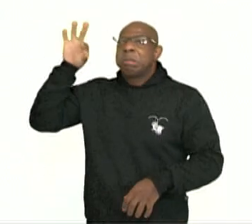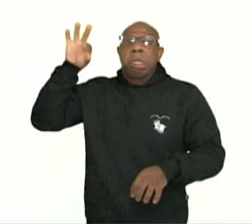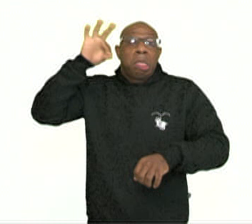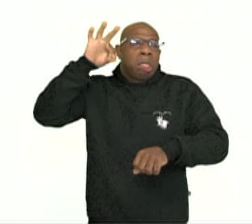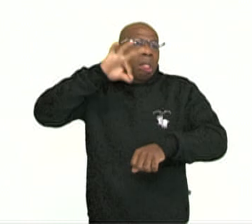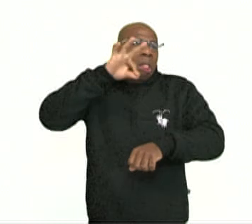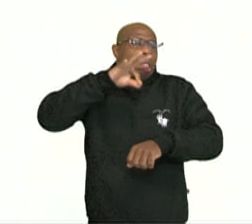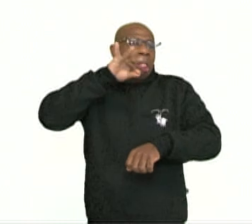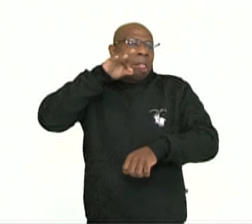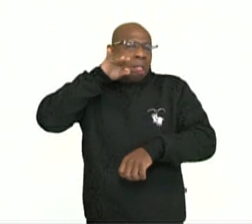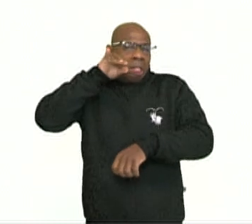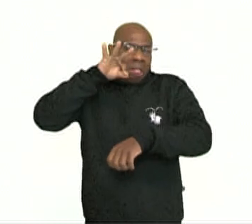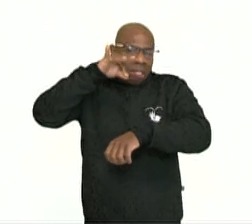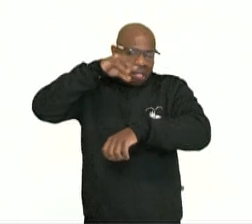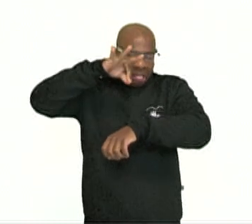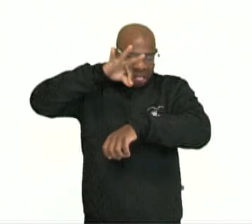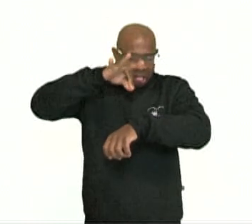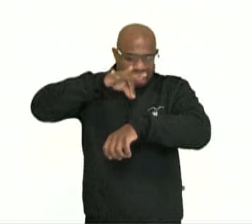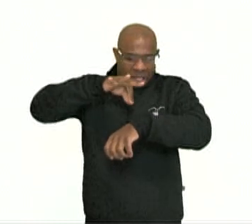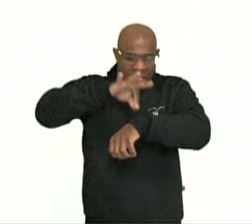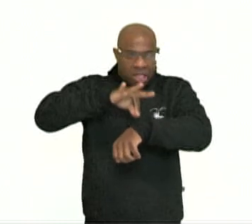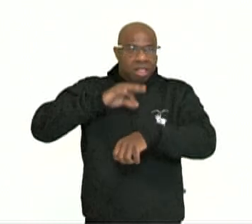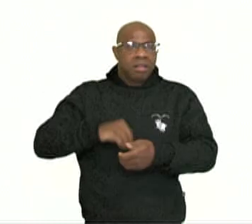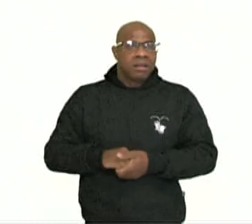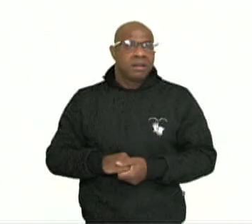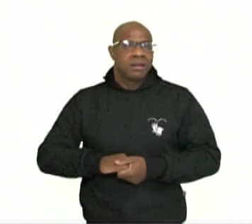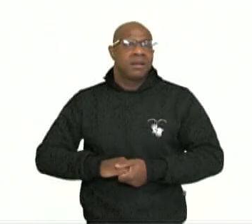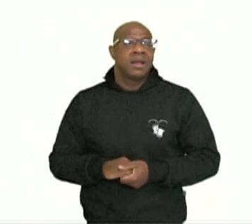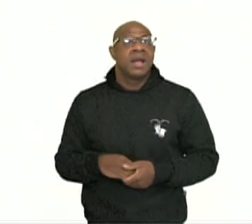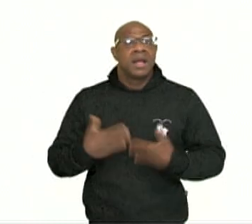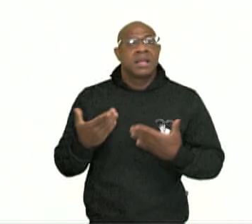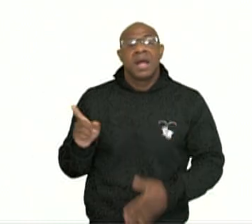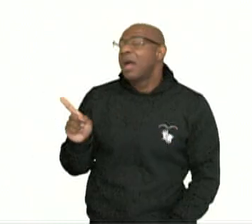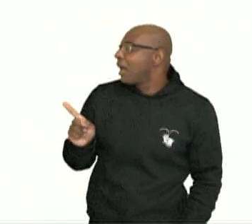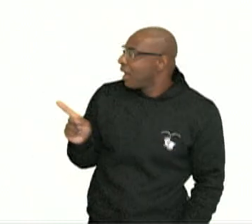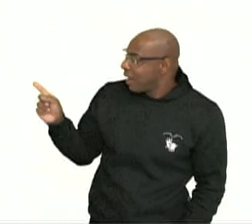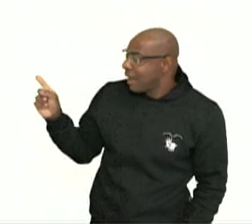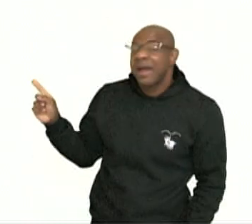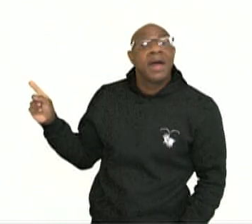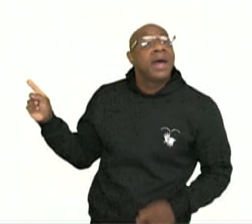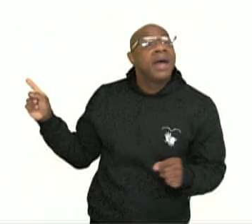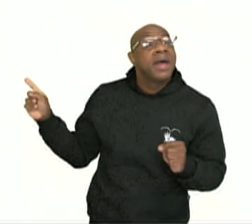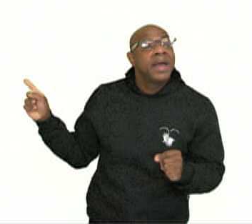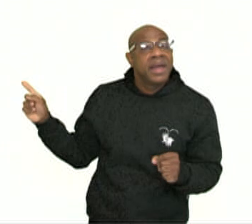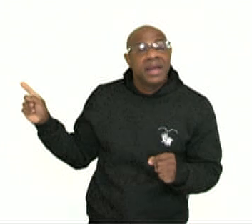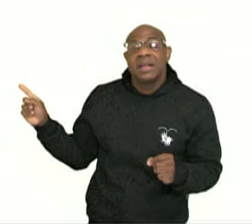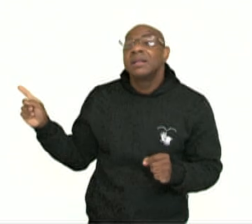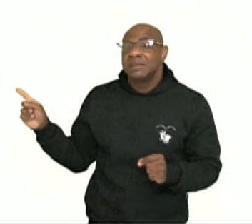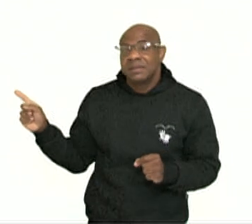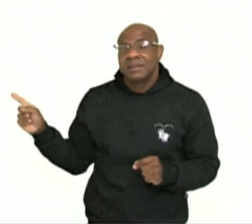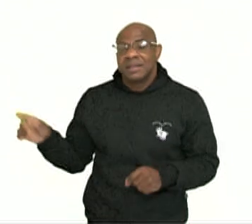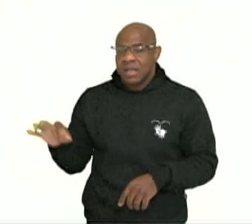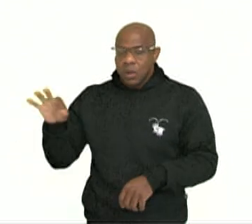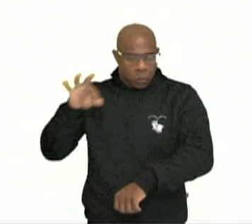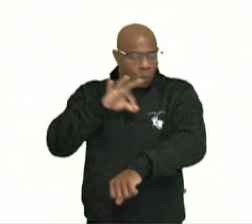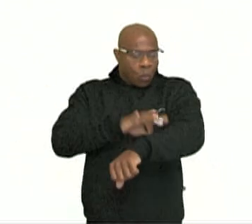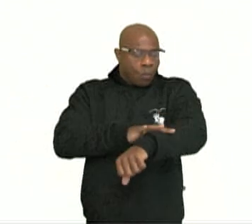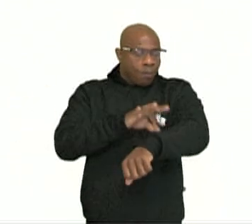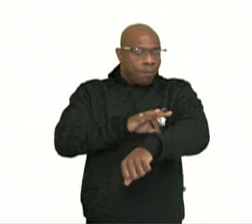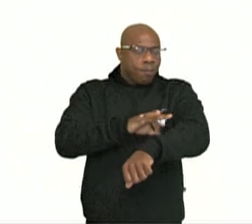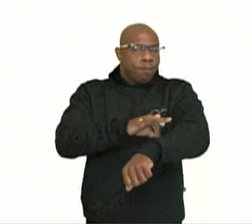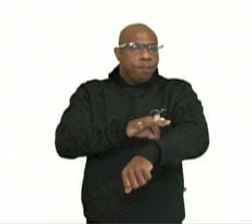é um vetor bem conhecido no Brasil, Culex, tá? Então, é ele que é o transmissor, então,